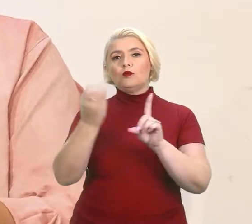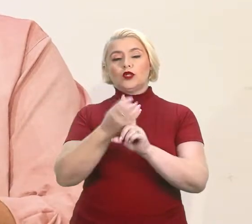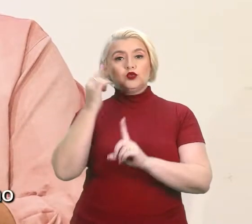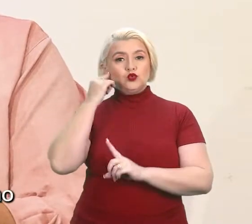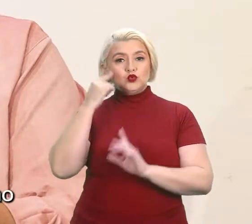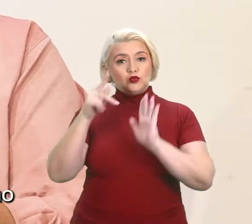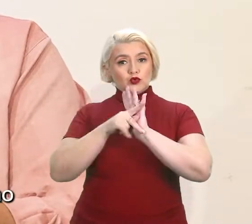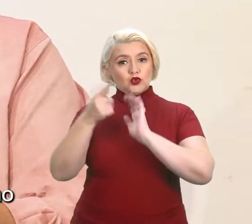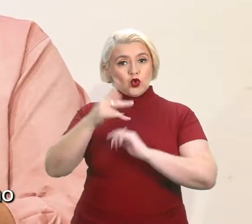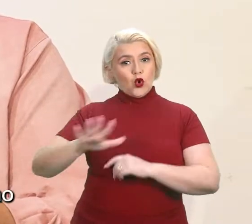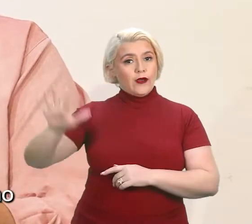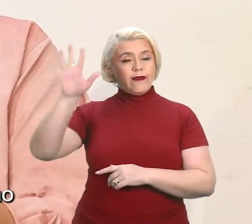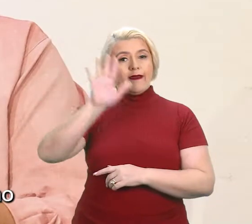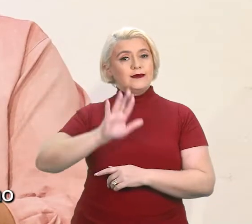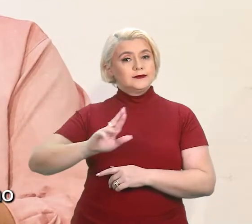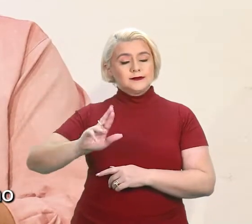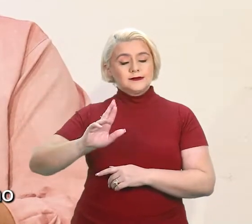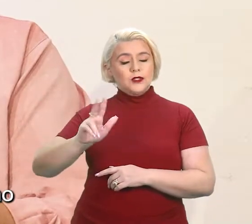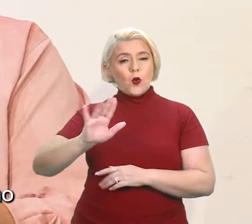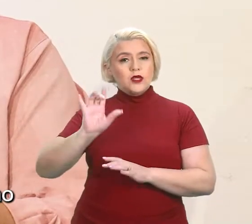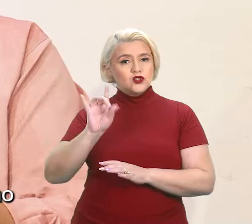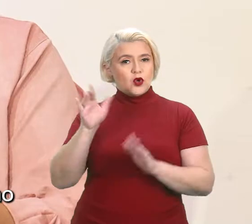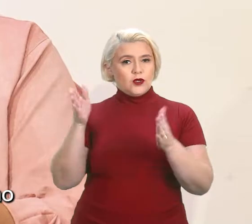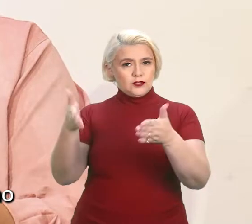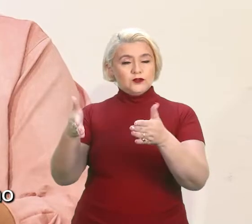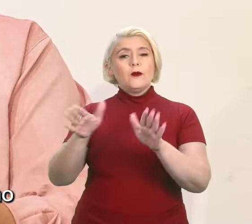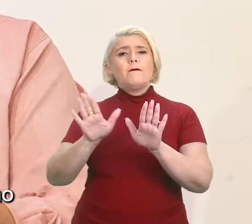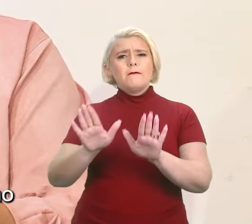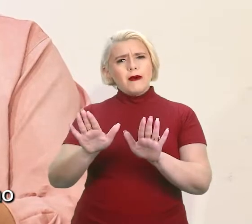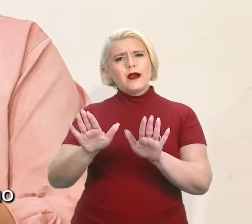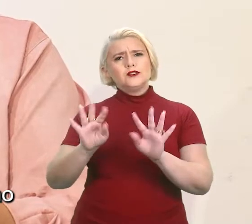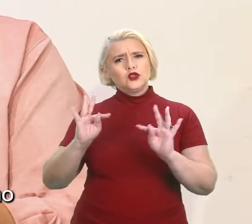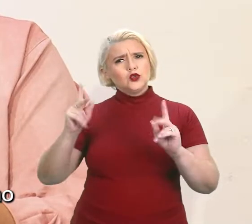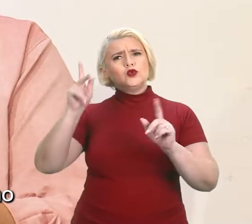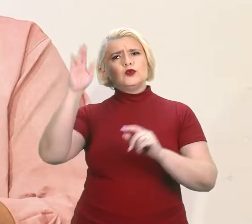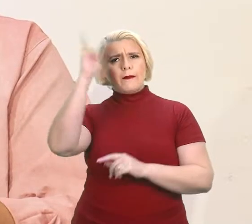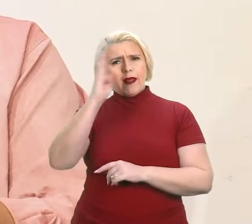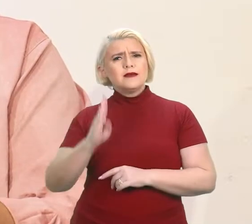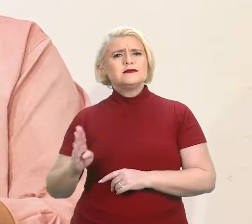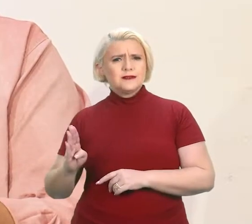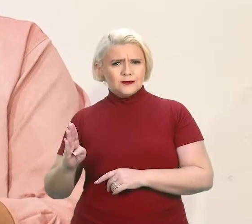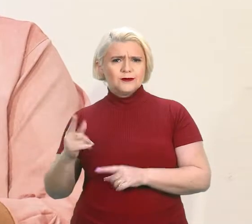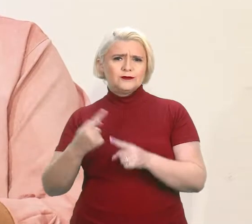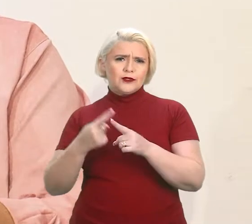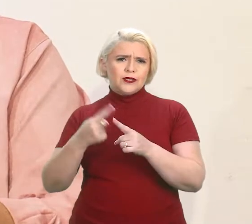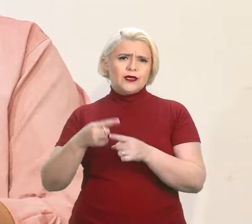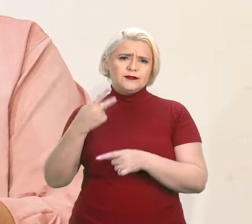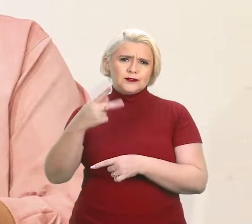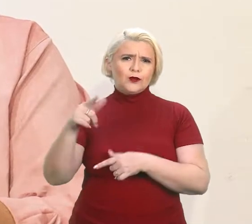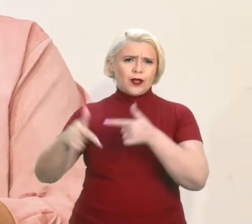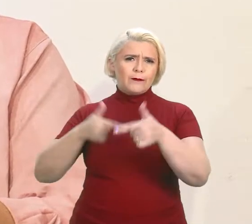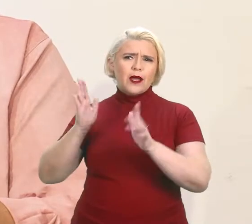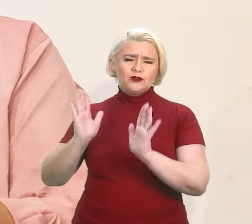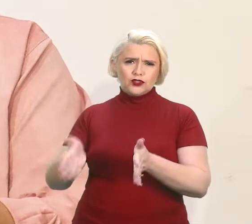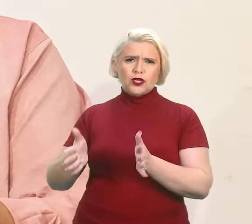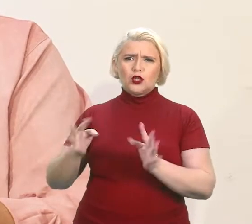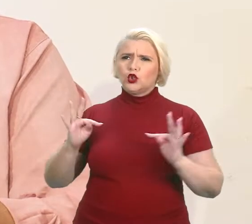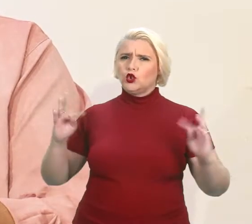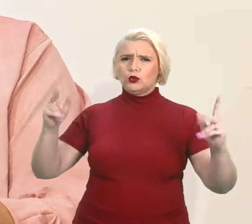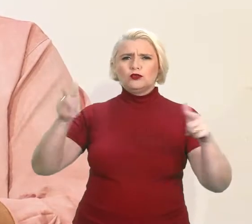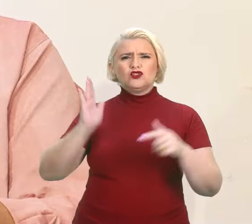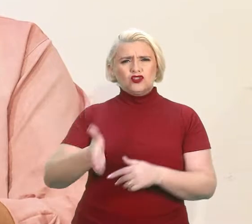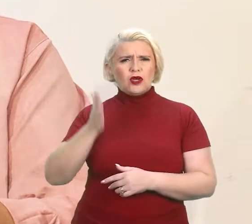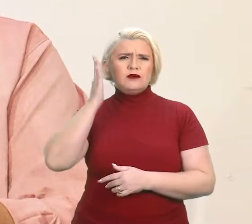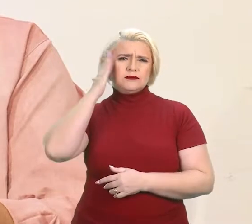Goiás, mas, enfim, a todo o Brasil, né? Porque o seu trabalho já é um trabalho reconhecido